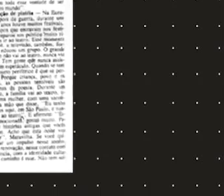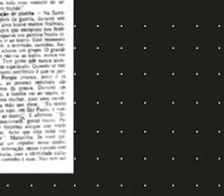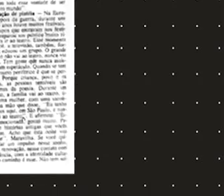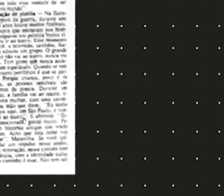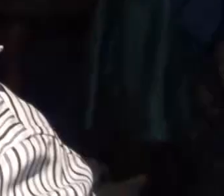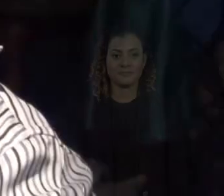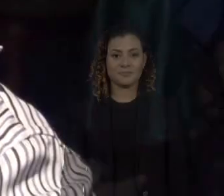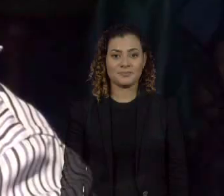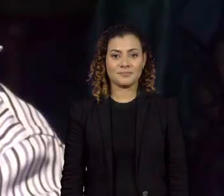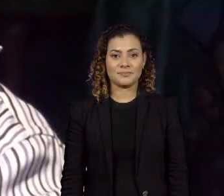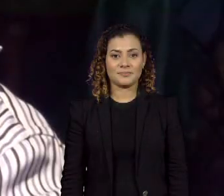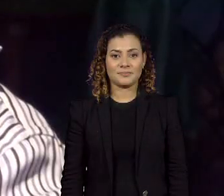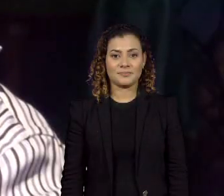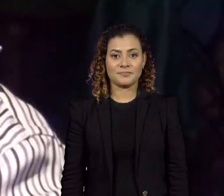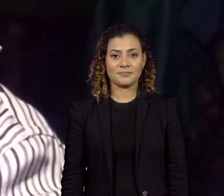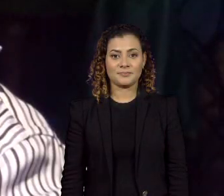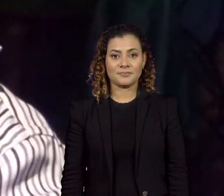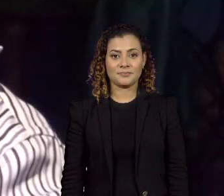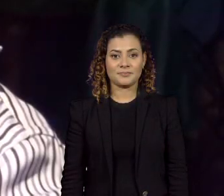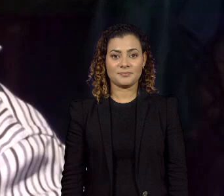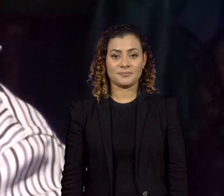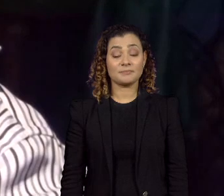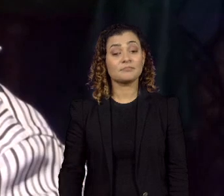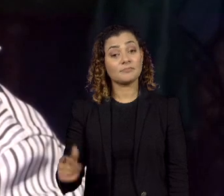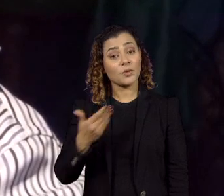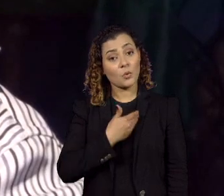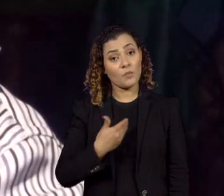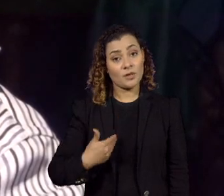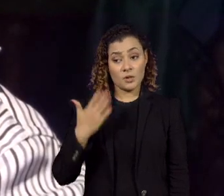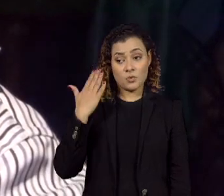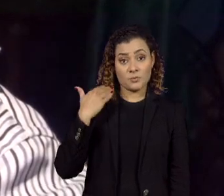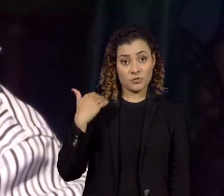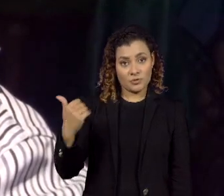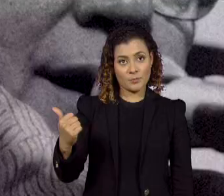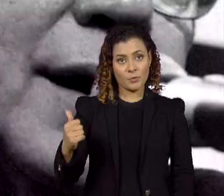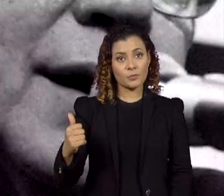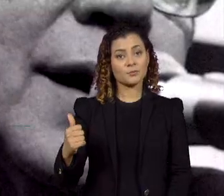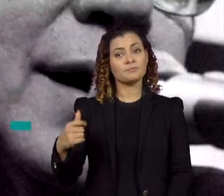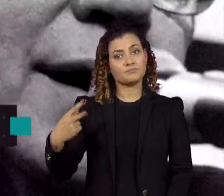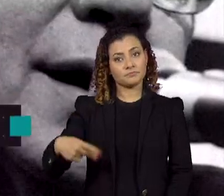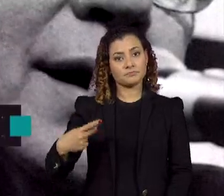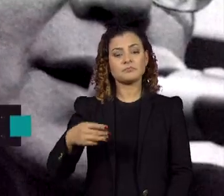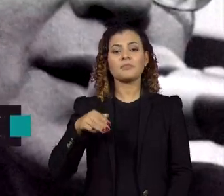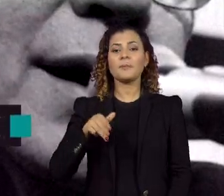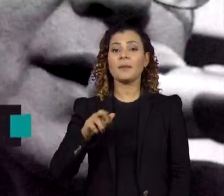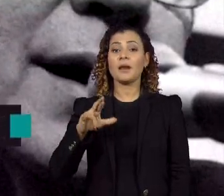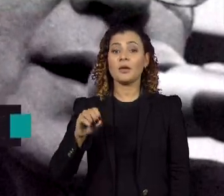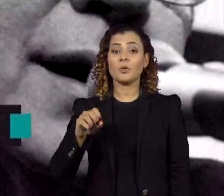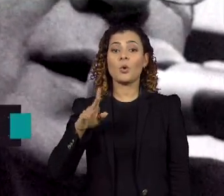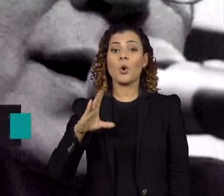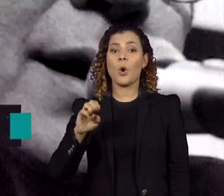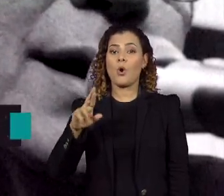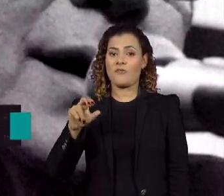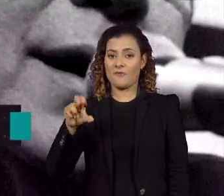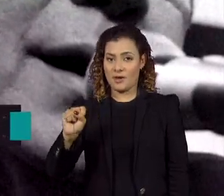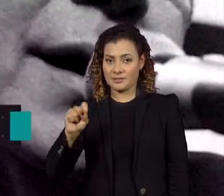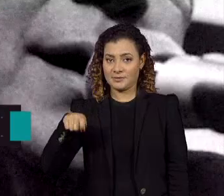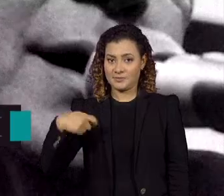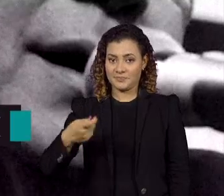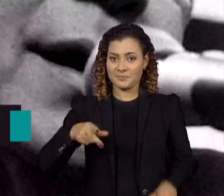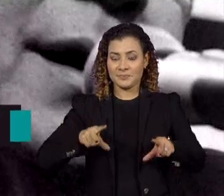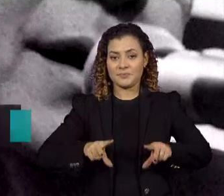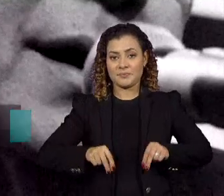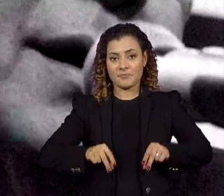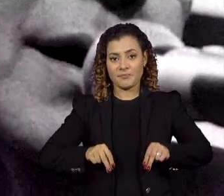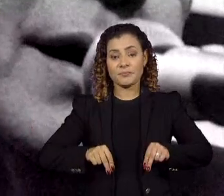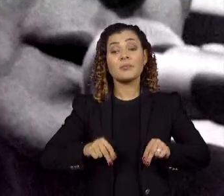Me chamou o governador de aqui, Mário Covas, e me disse, olha,